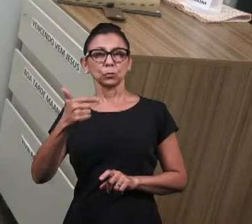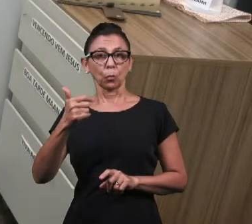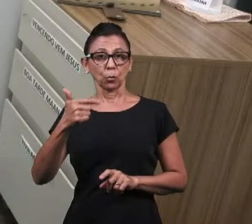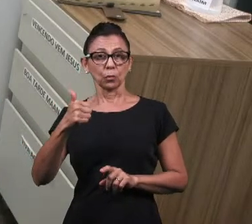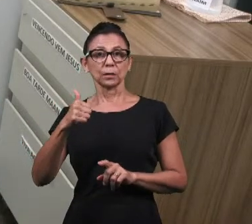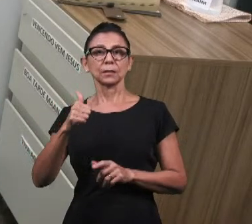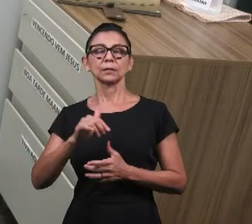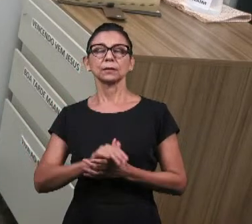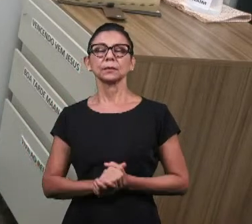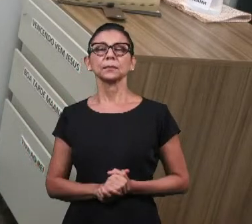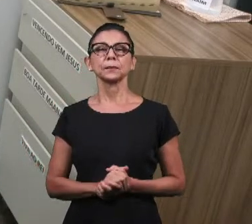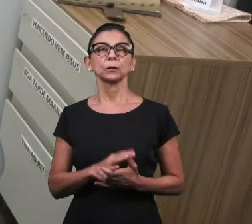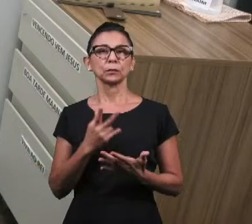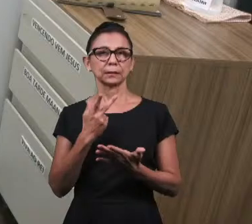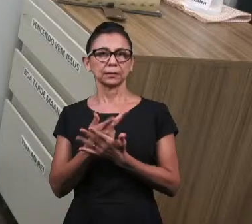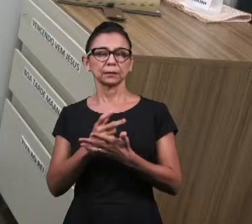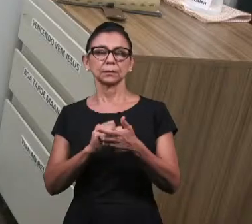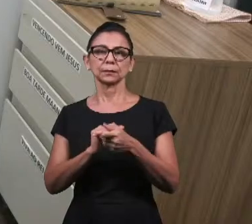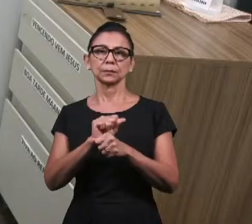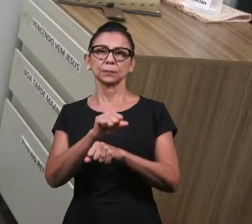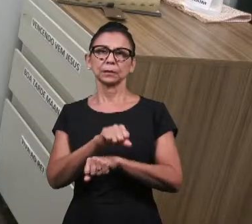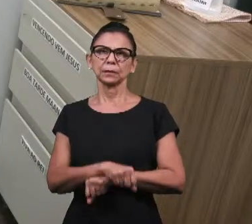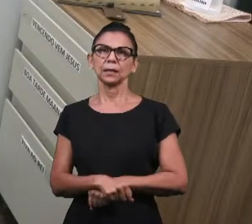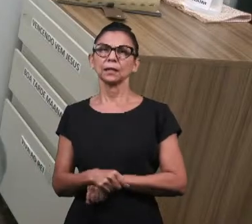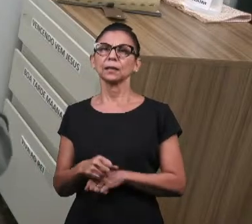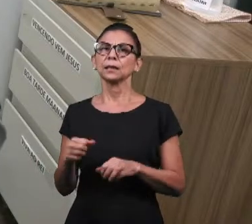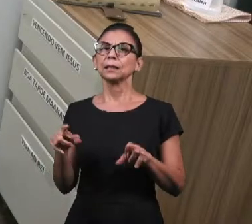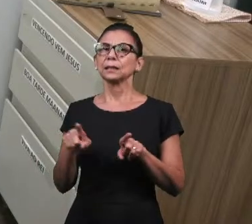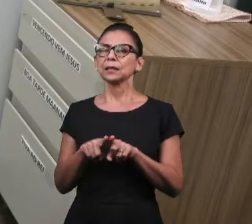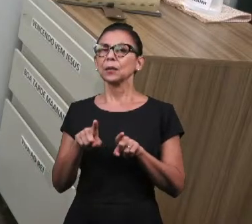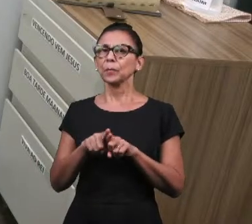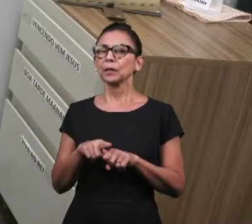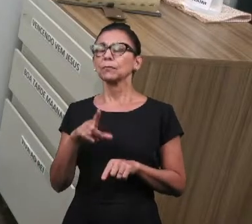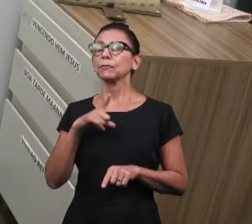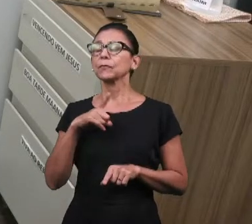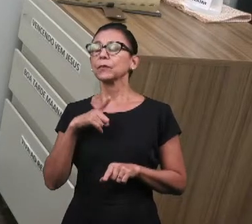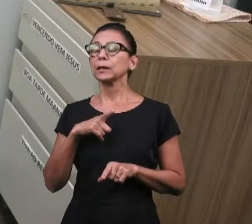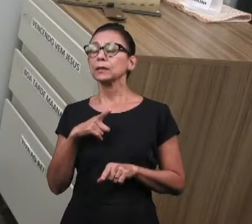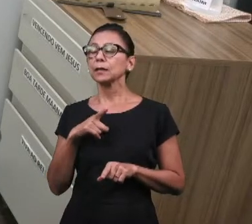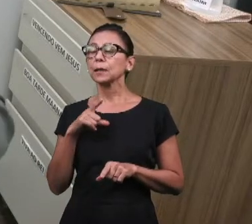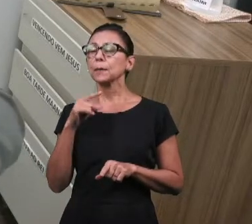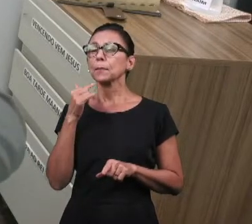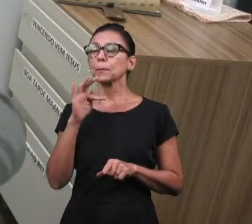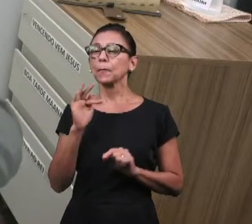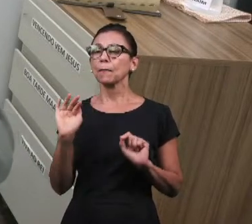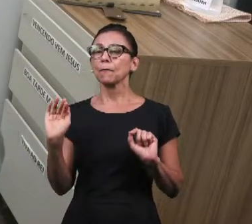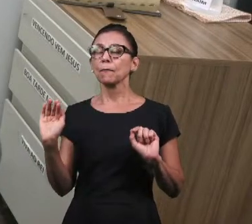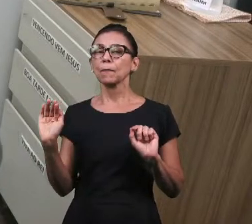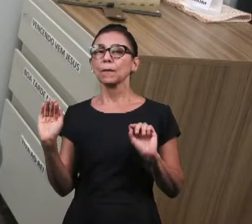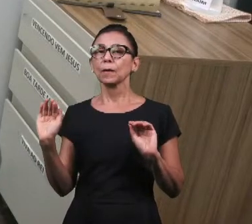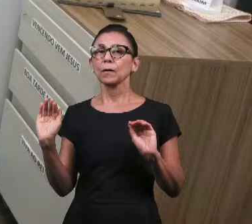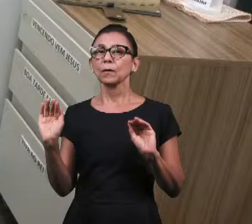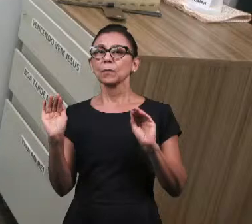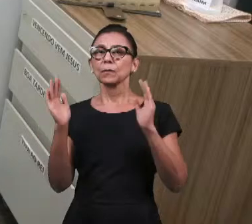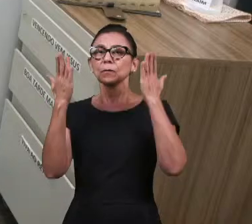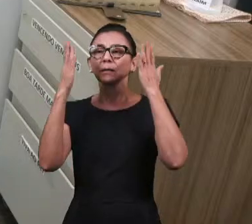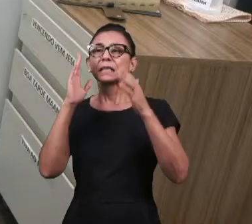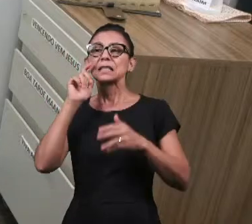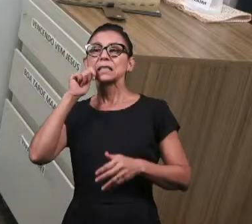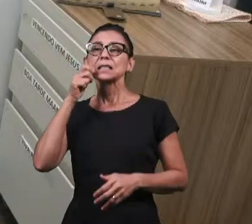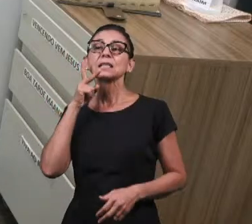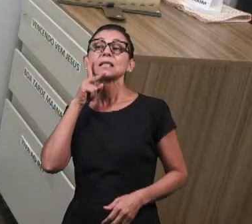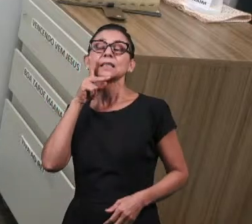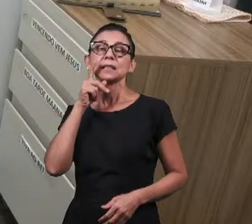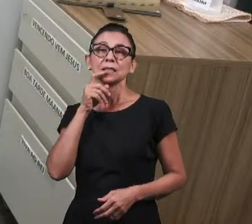teremos também. Queria que o senhor abordasse um pouco desse mês, a festa da dedicação. E eu gostaria também, vamos aproveitar, se o senhor